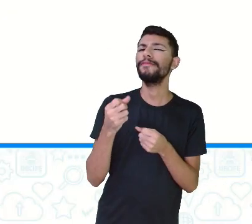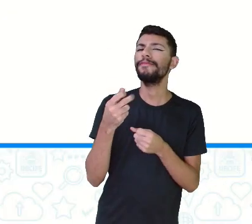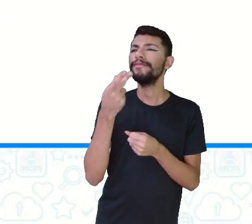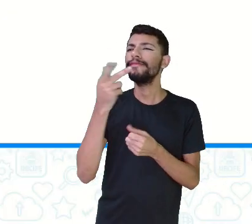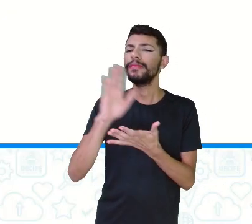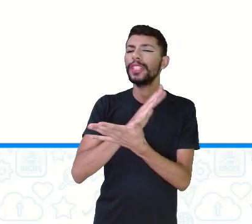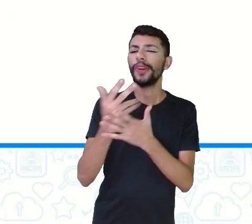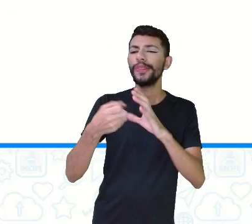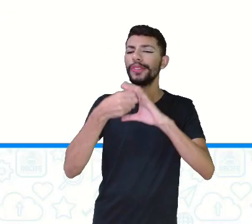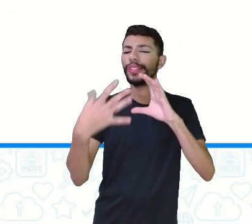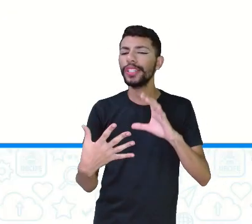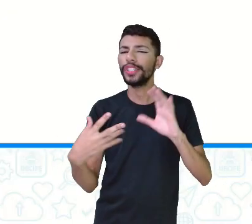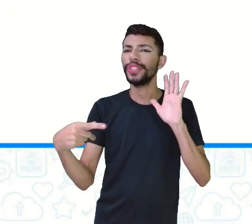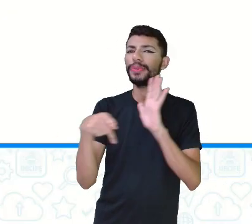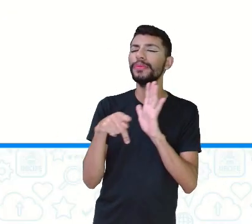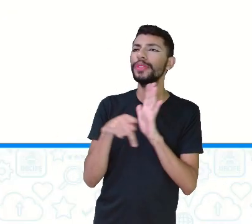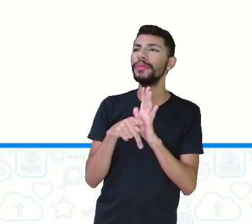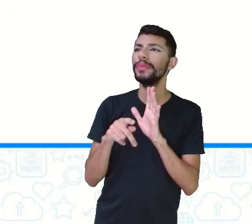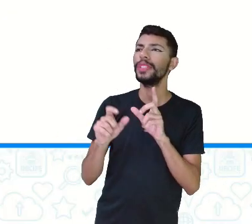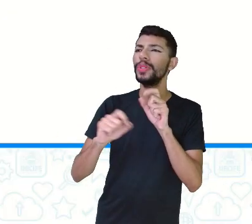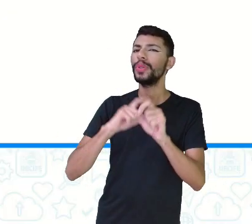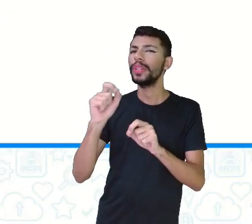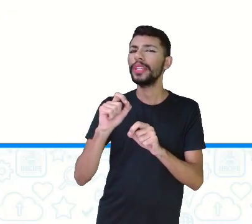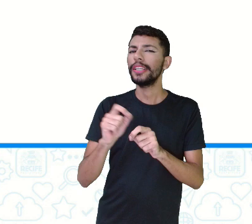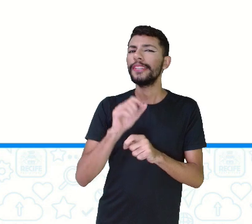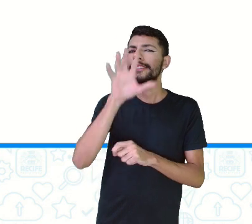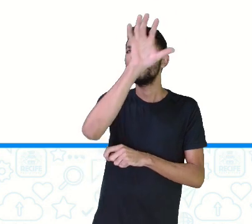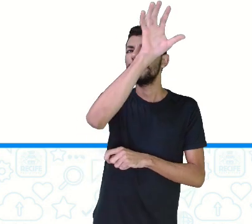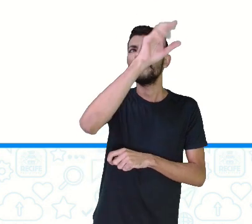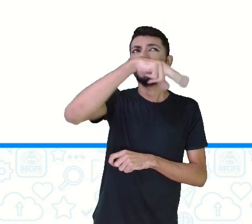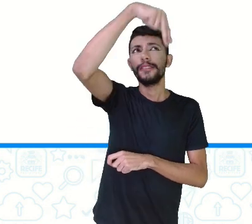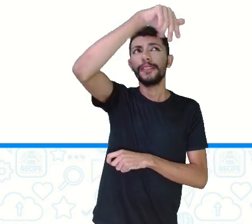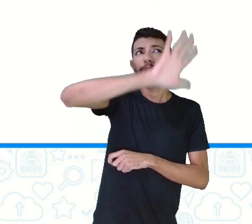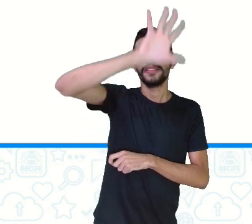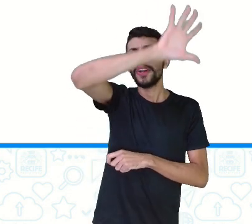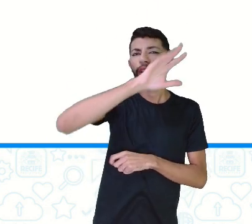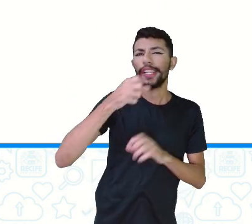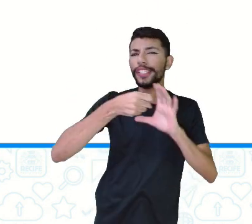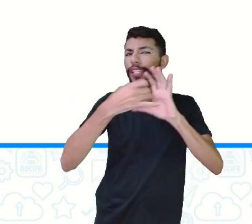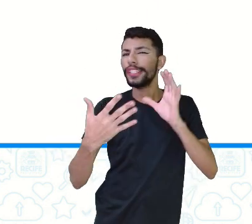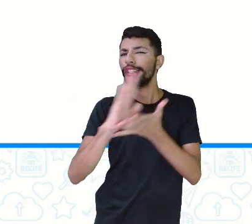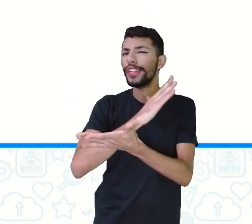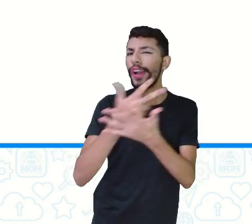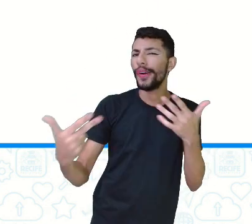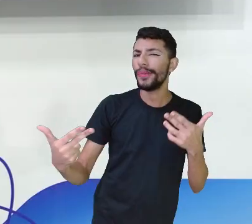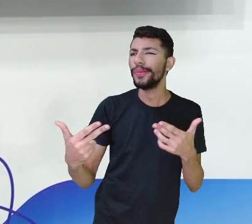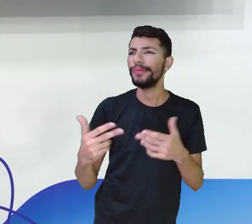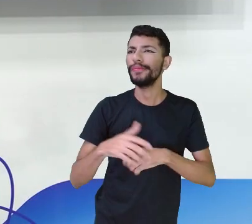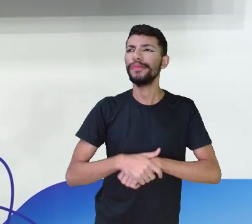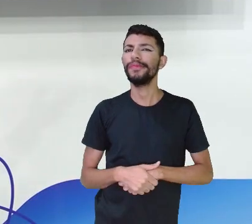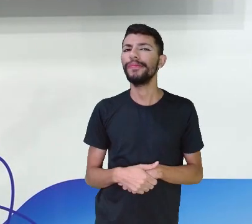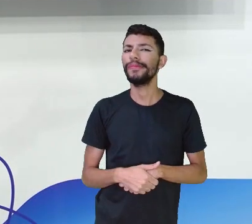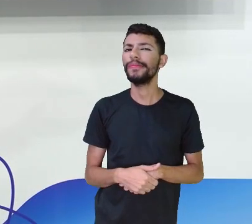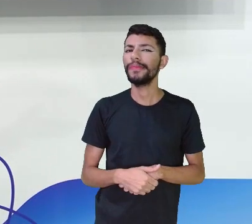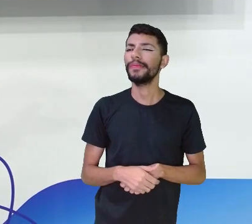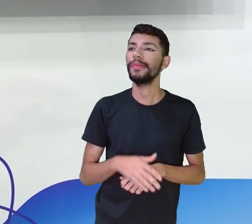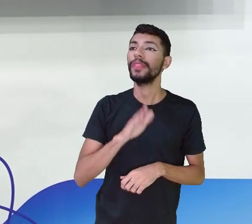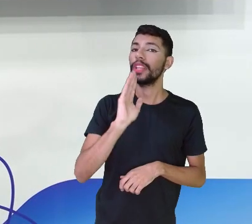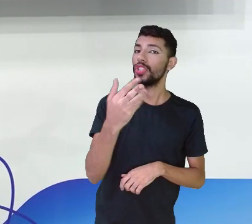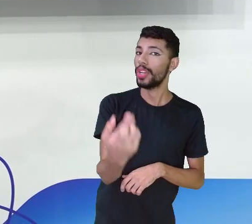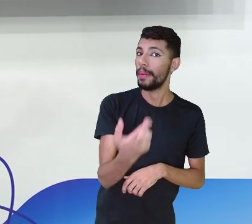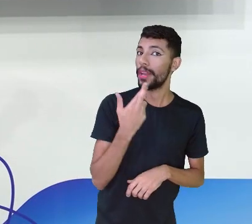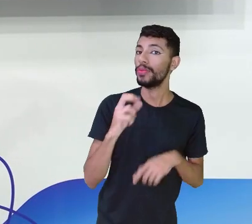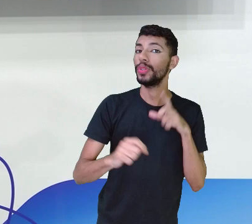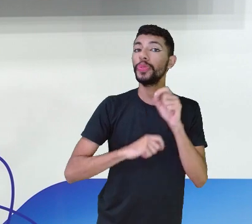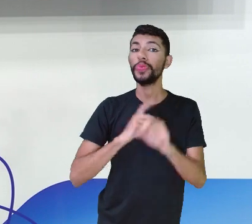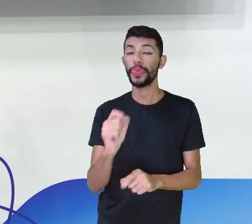algumas características da região onde você mora? Algumas características da região Nordeste. Já me